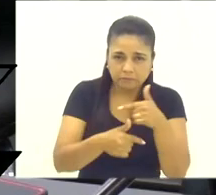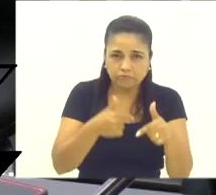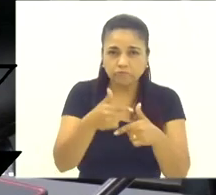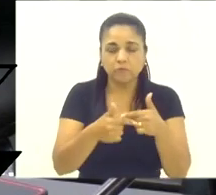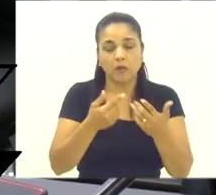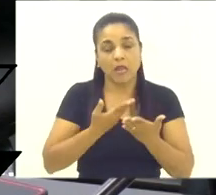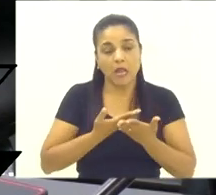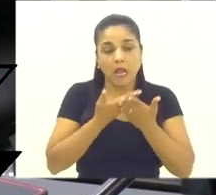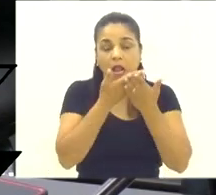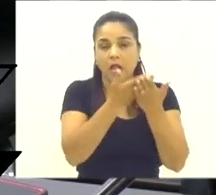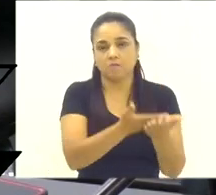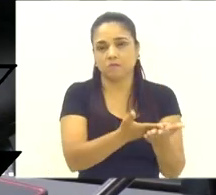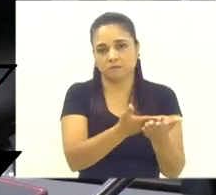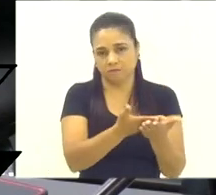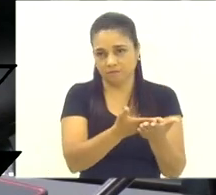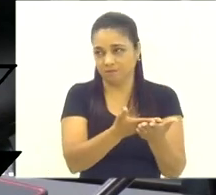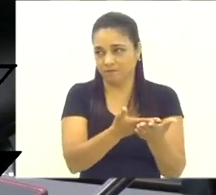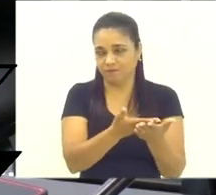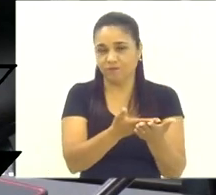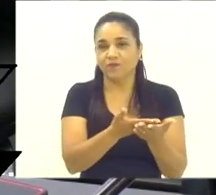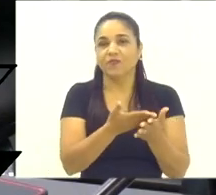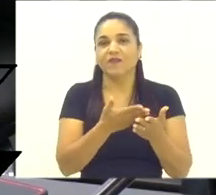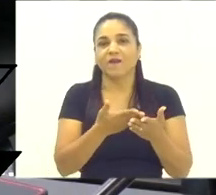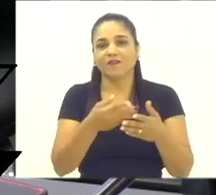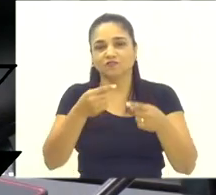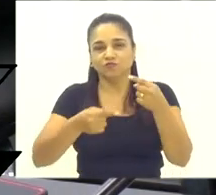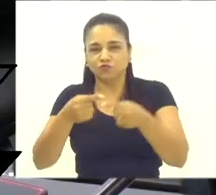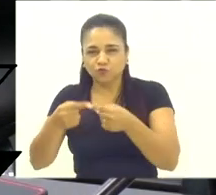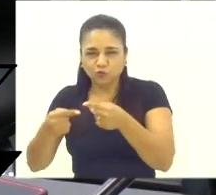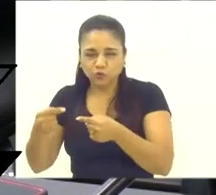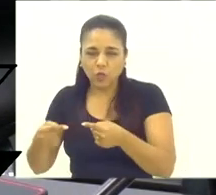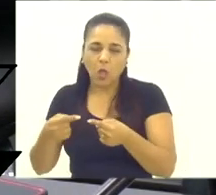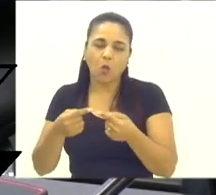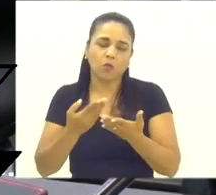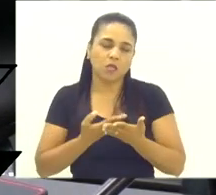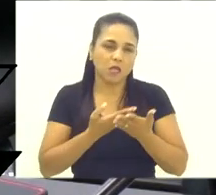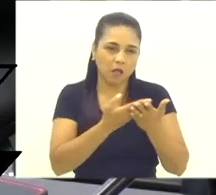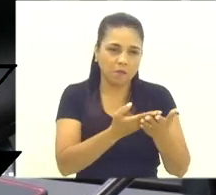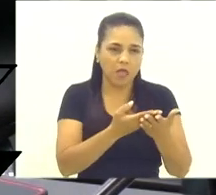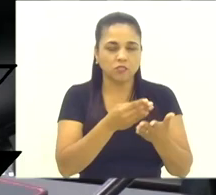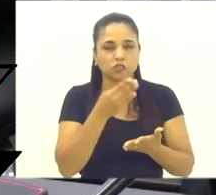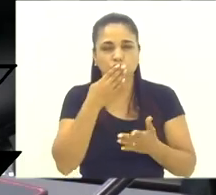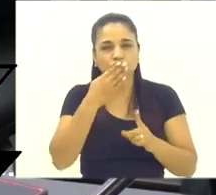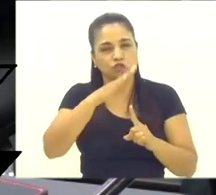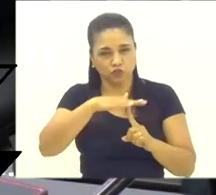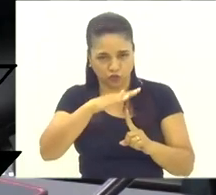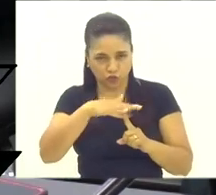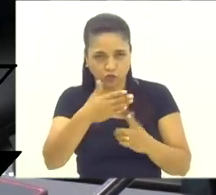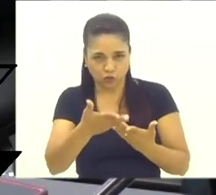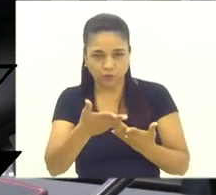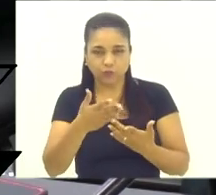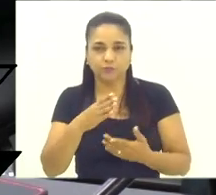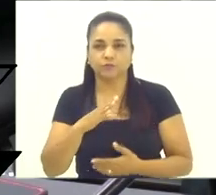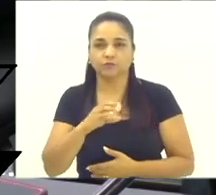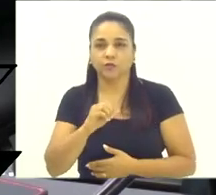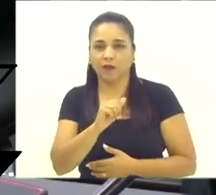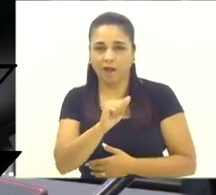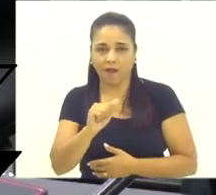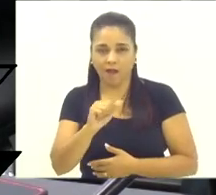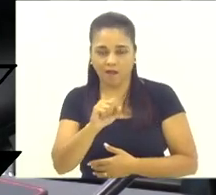encaminhar né Essa discussão e encaminhar esse tipo de caso mas desculpa não tenho